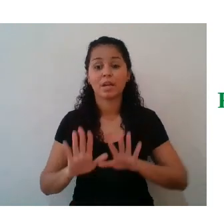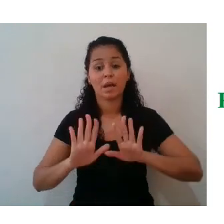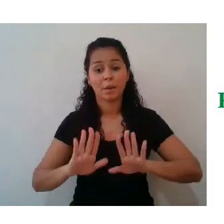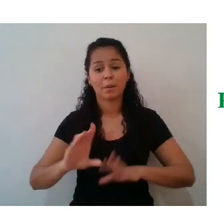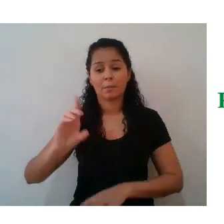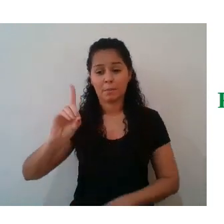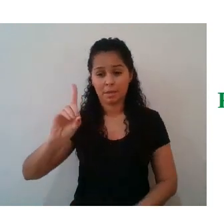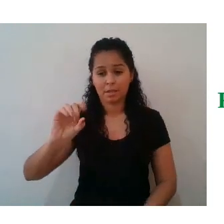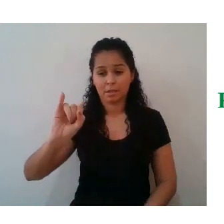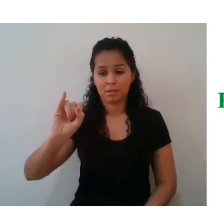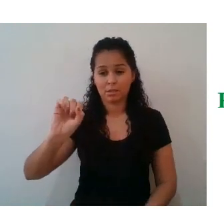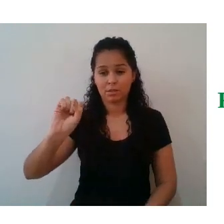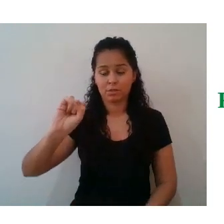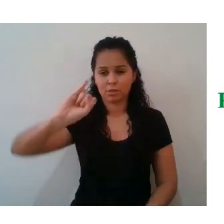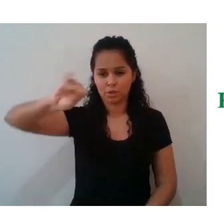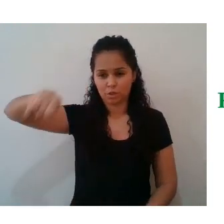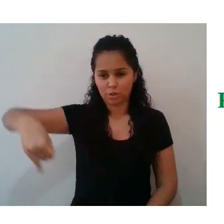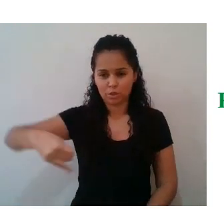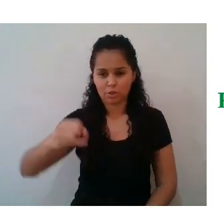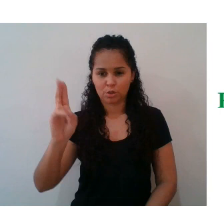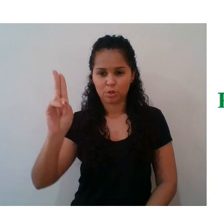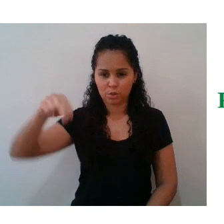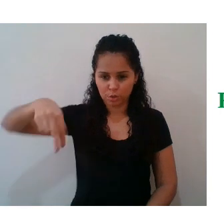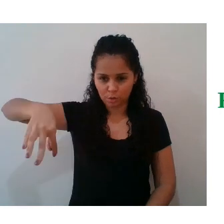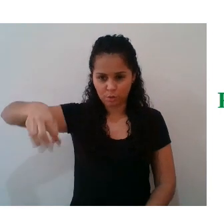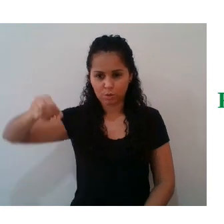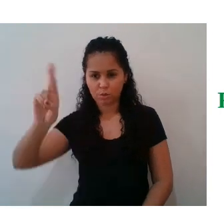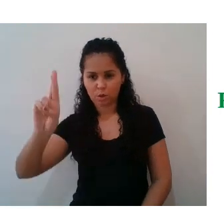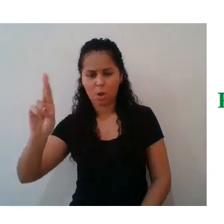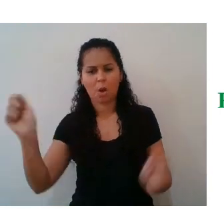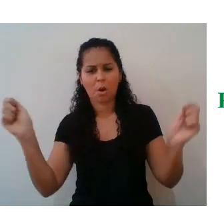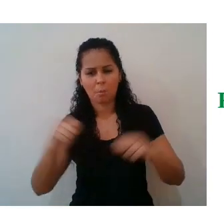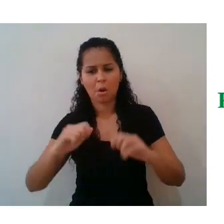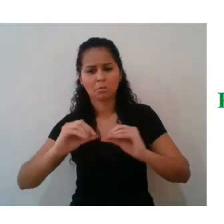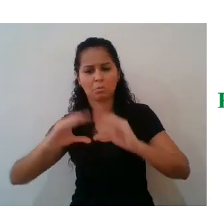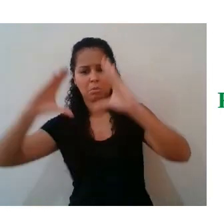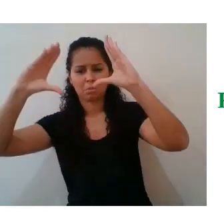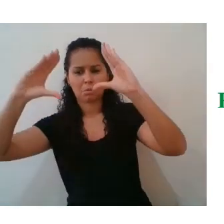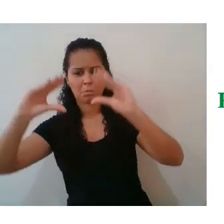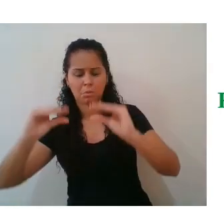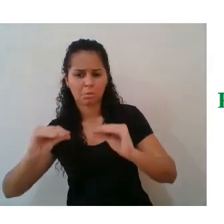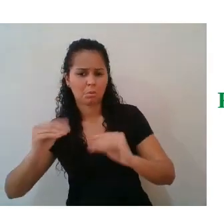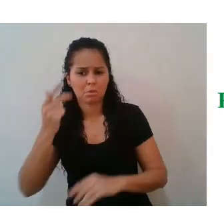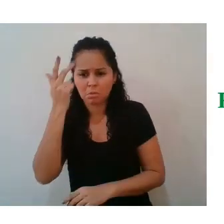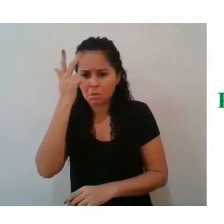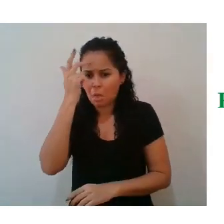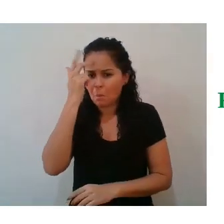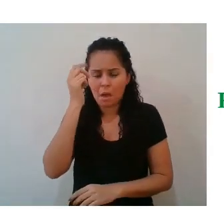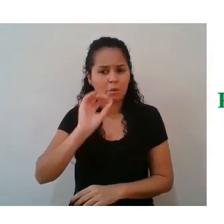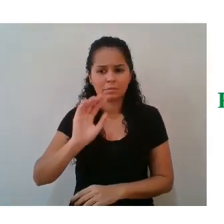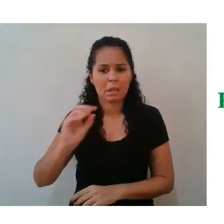ele permite que você simplesmente desarme e arme novamente o disjuntor. Não tem